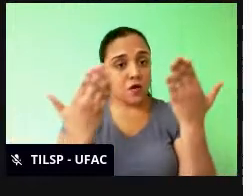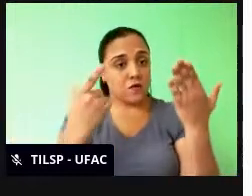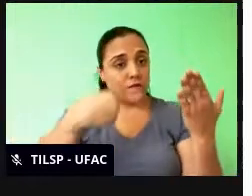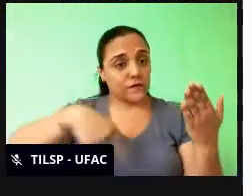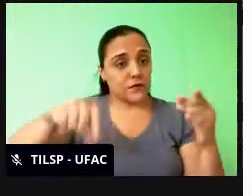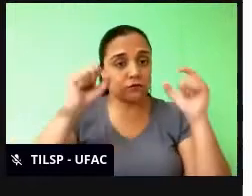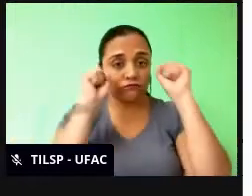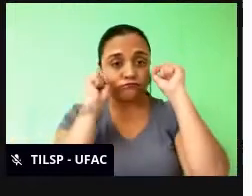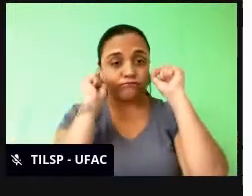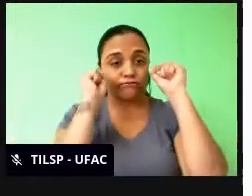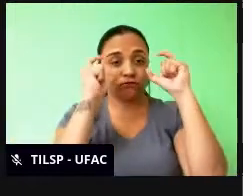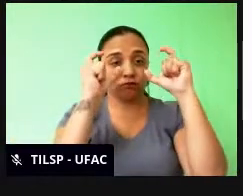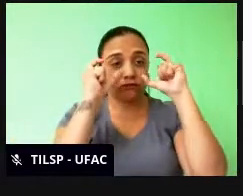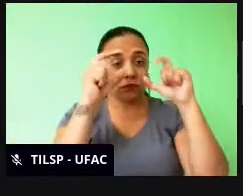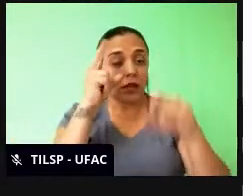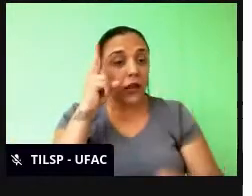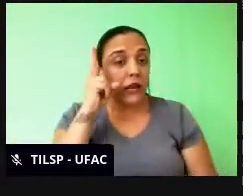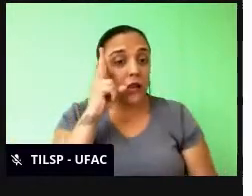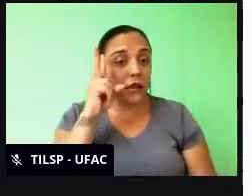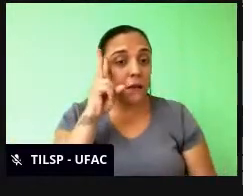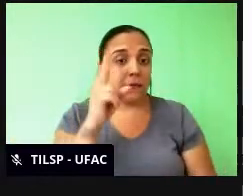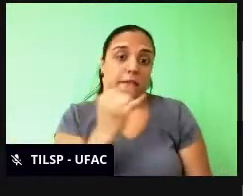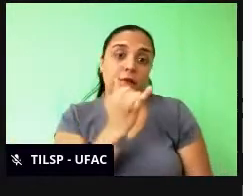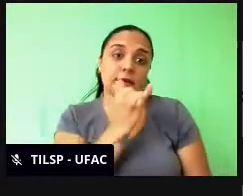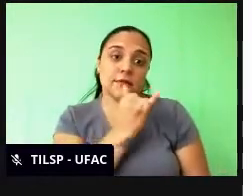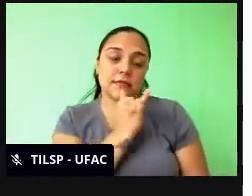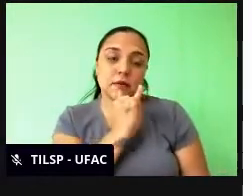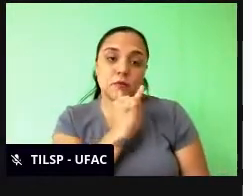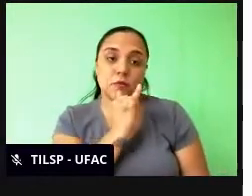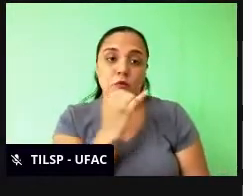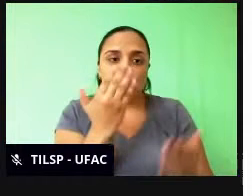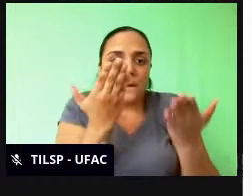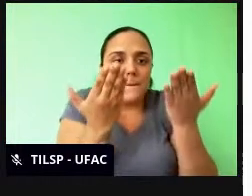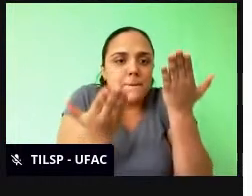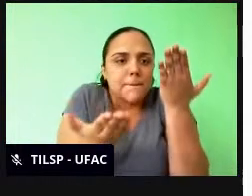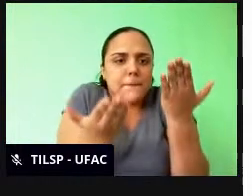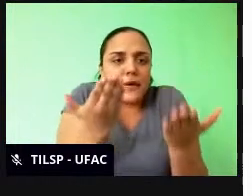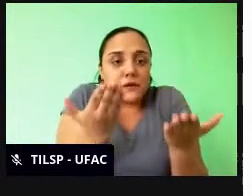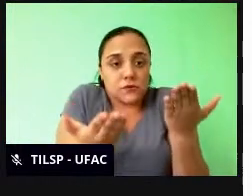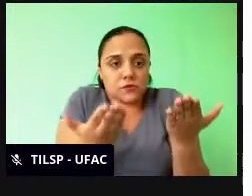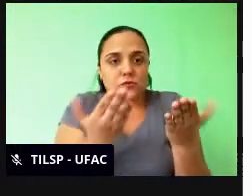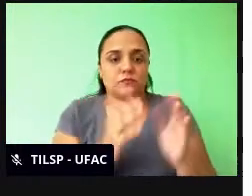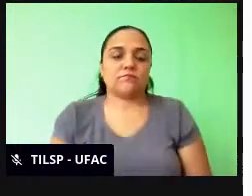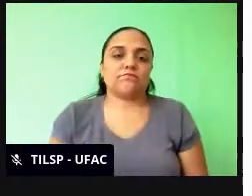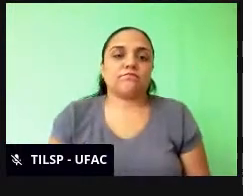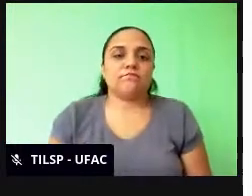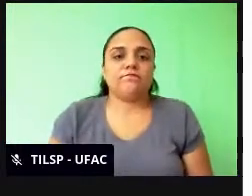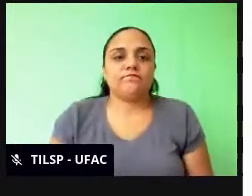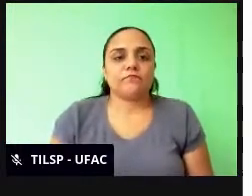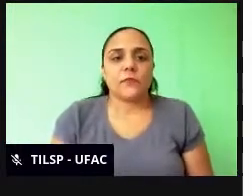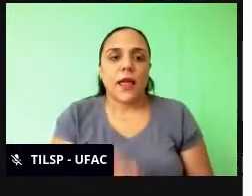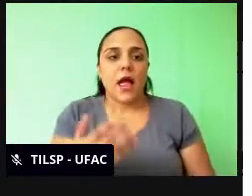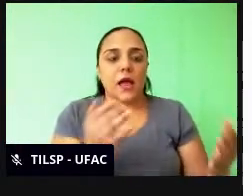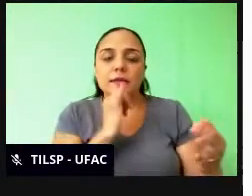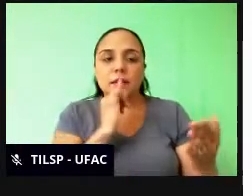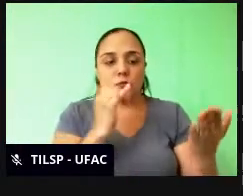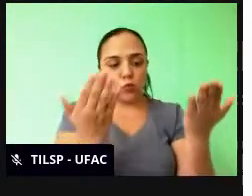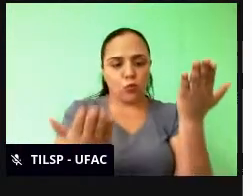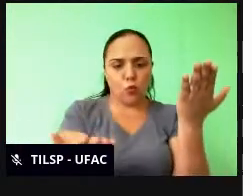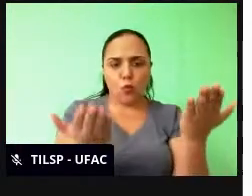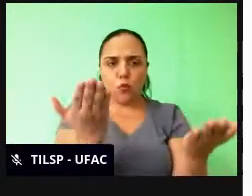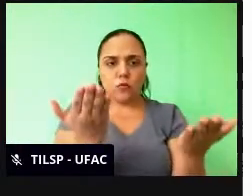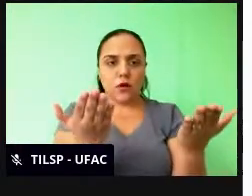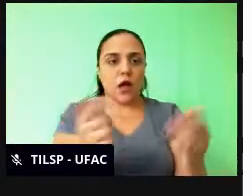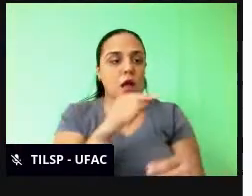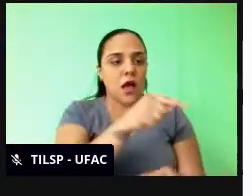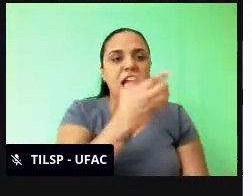da densidade calórica dos alimentos. Então, vejam que, quando a gente compara, por exemplo,